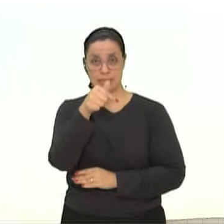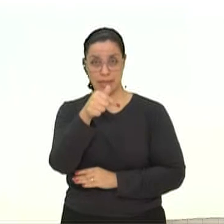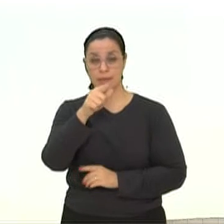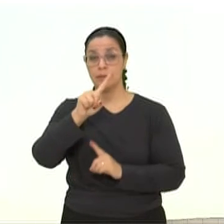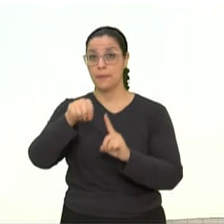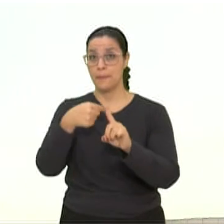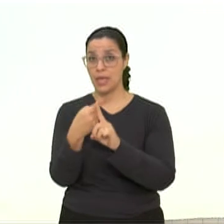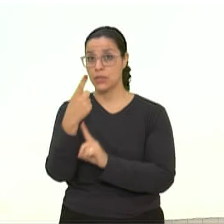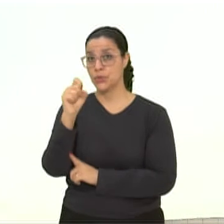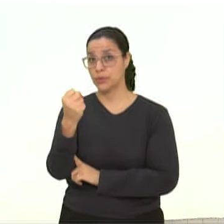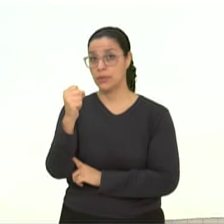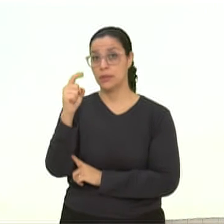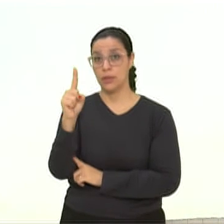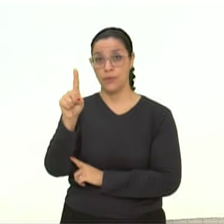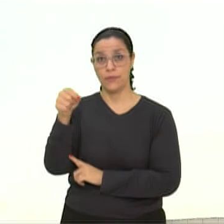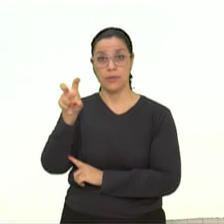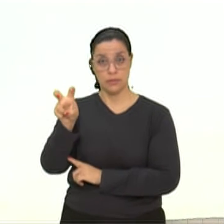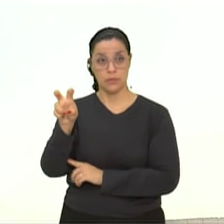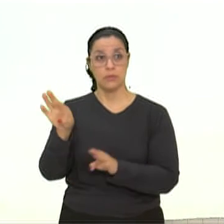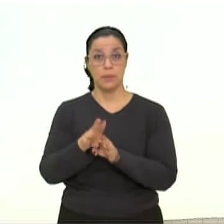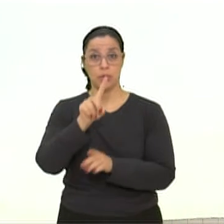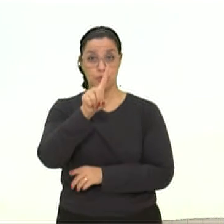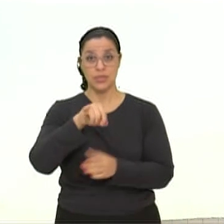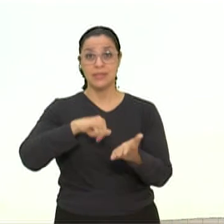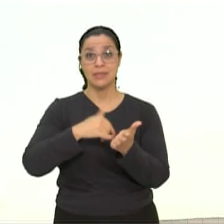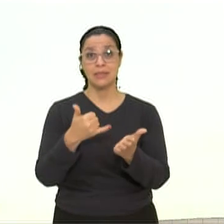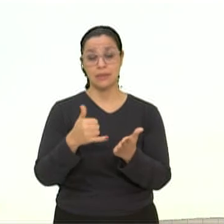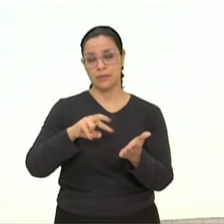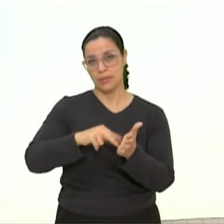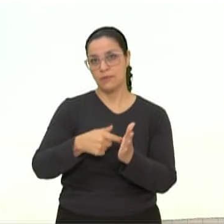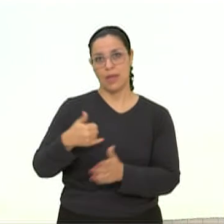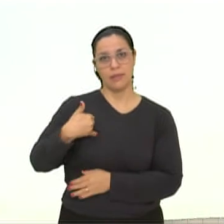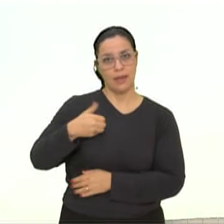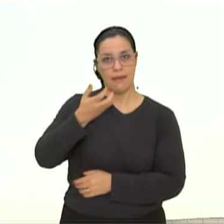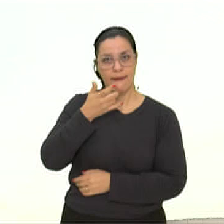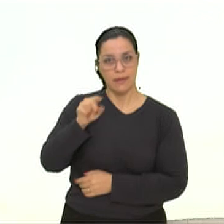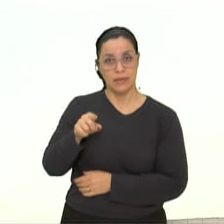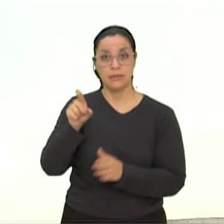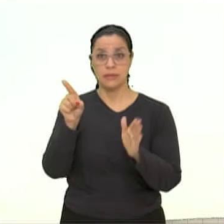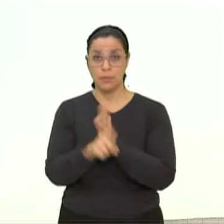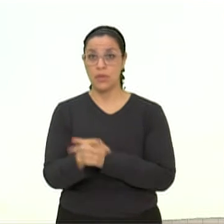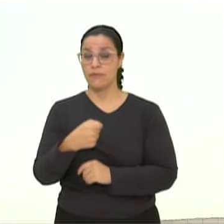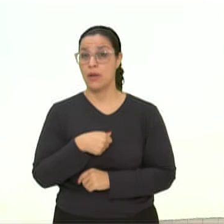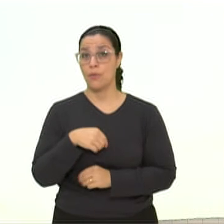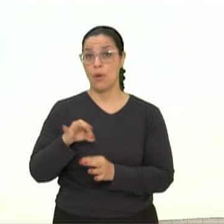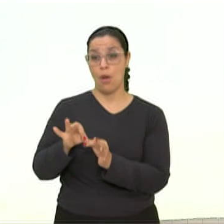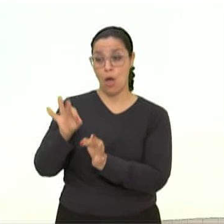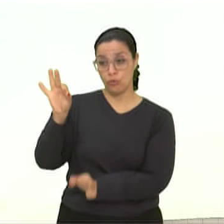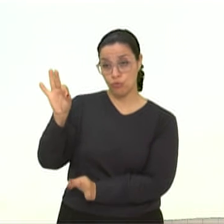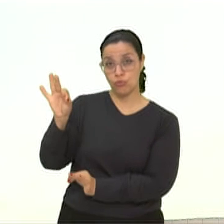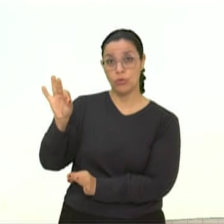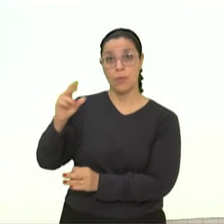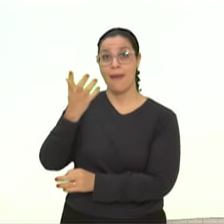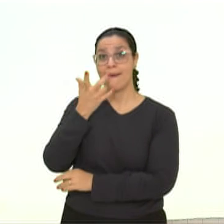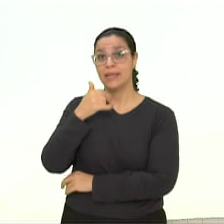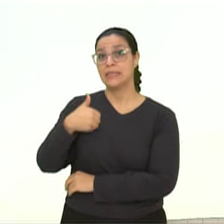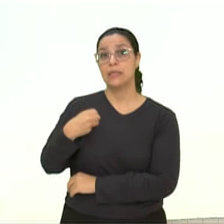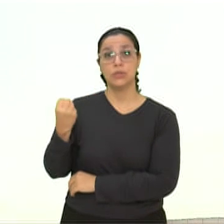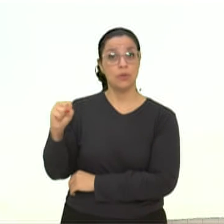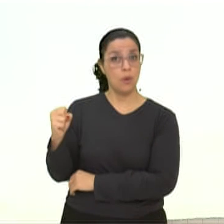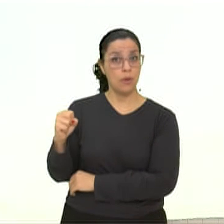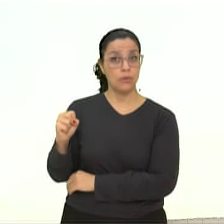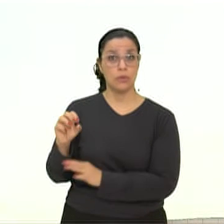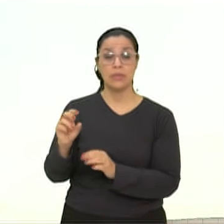mais 81,5, onde x representa a idade da criança. E a pergunta diz o quê? Qual é a altura média para uma criança de 8